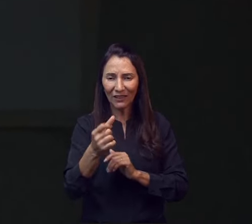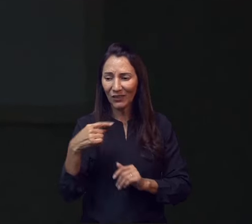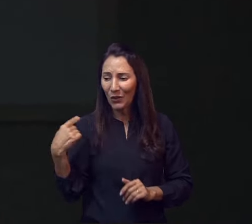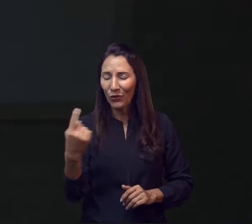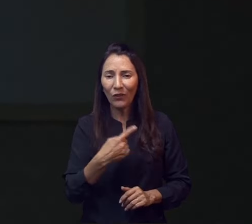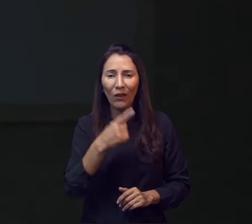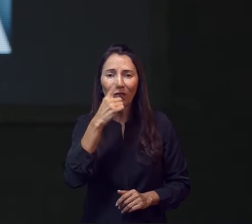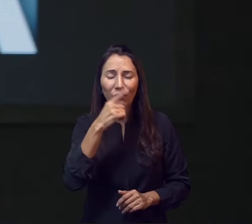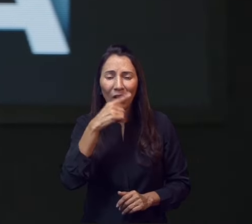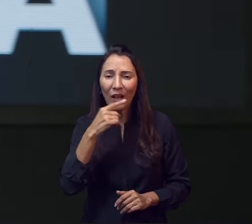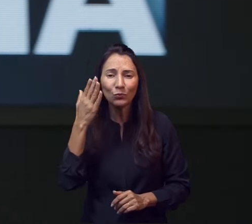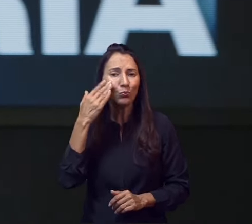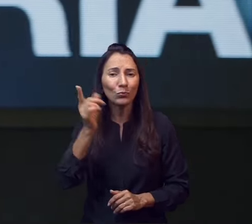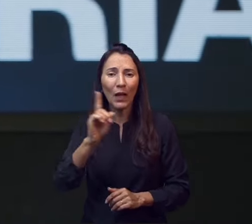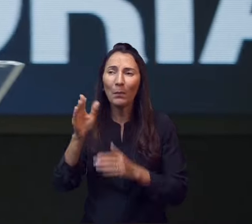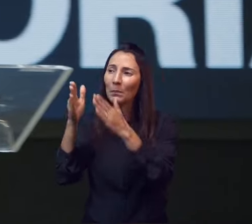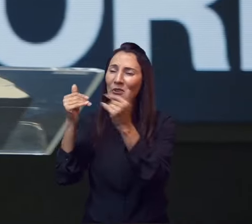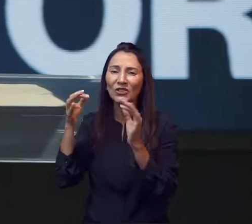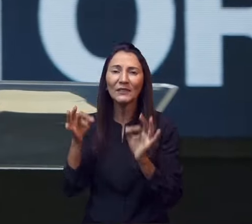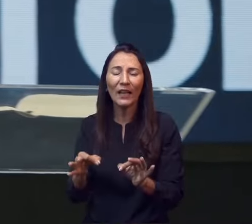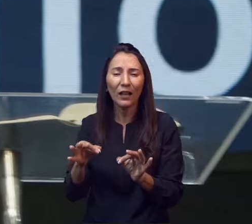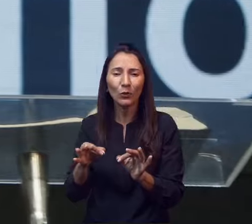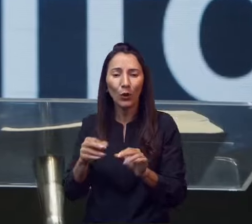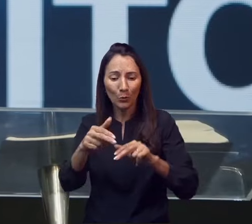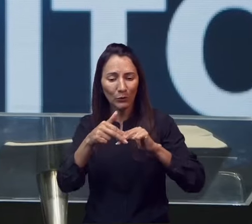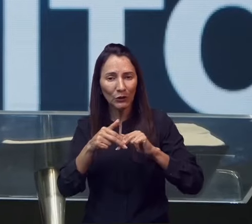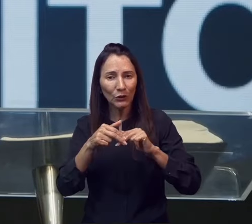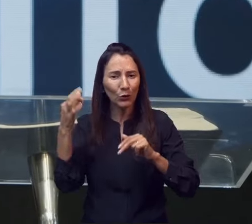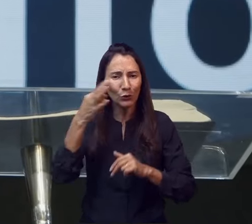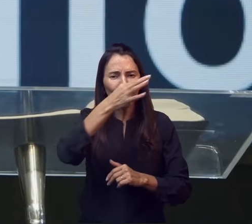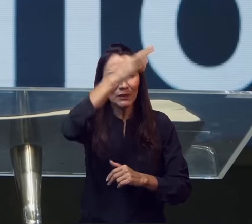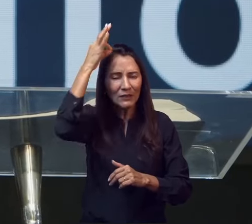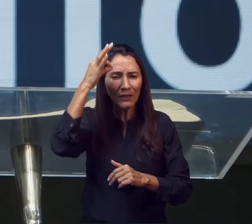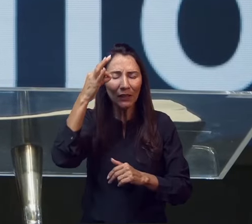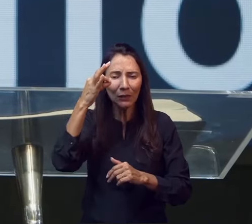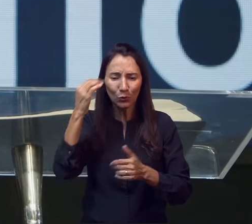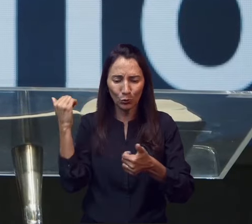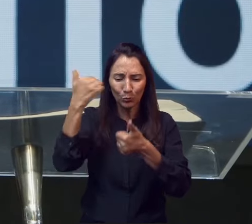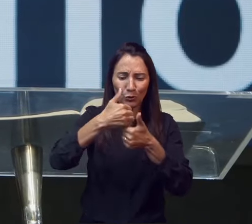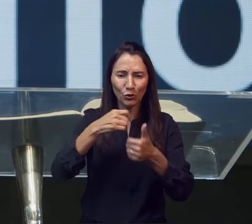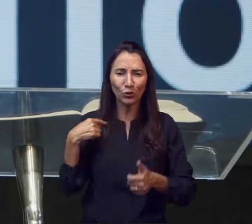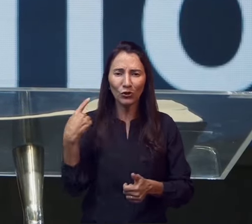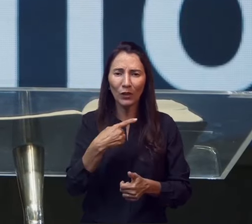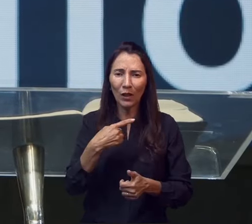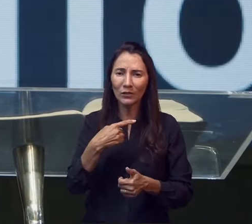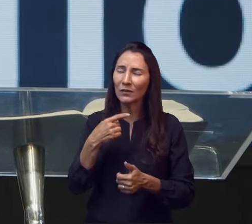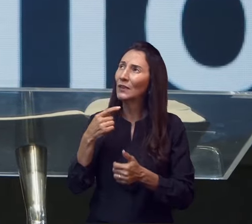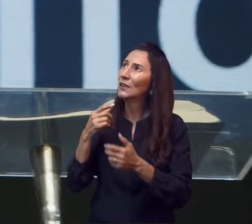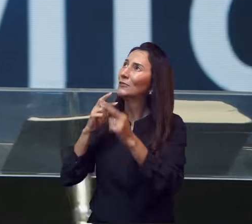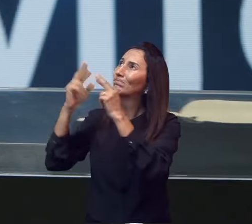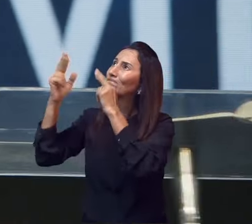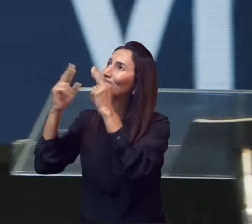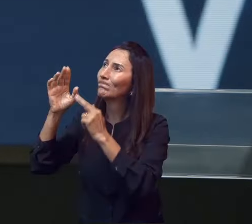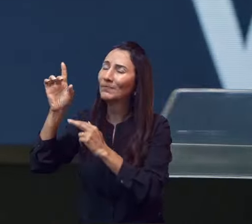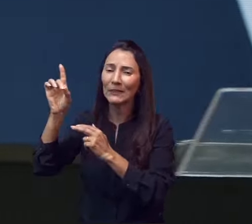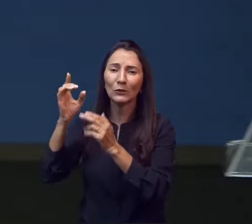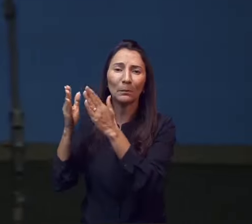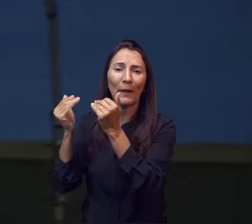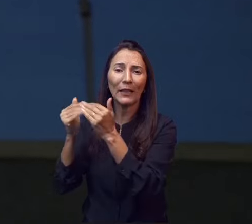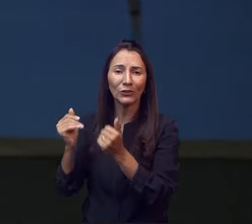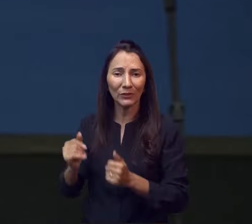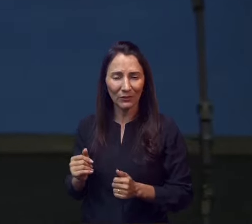o que convém o espírito intercede por nós com gemidos você tá precisando de uma